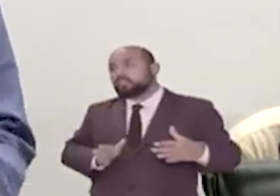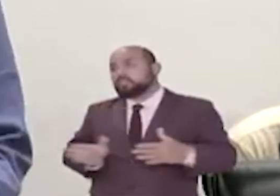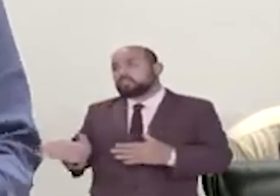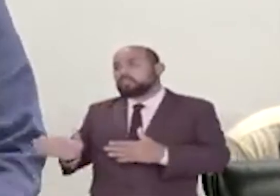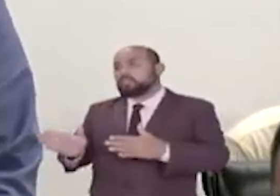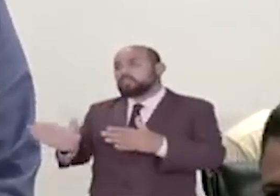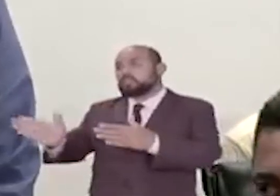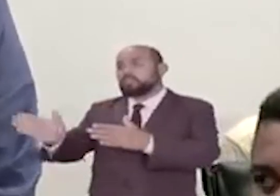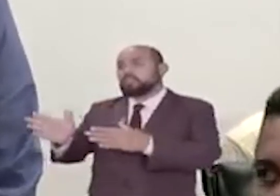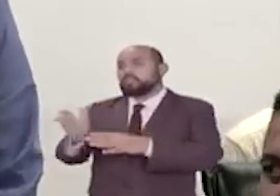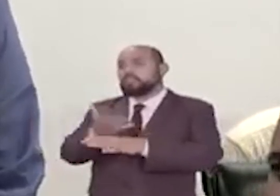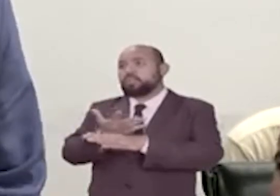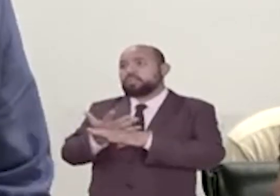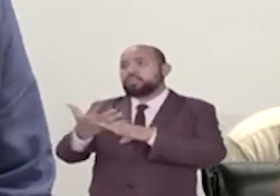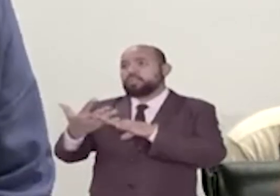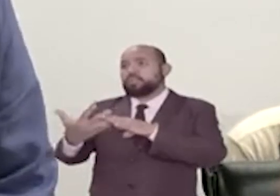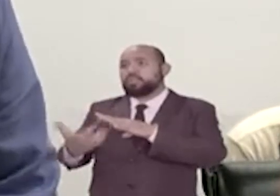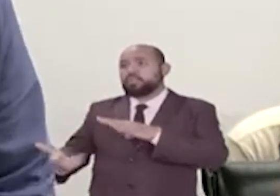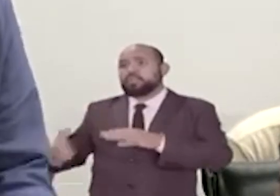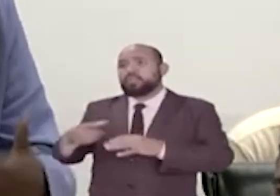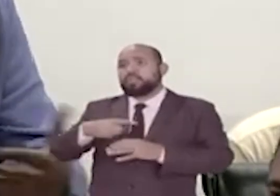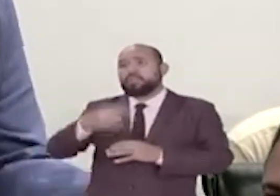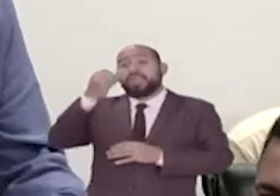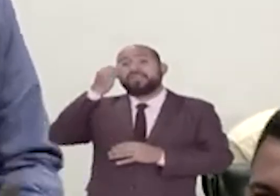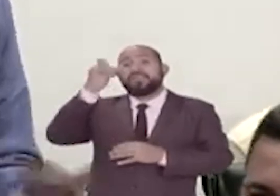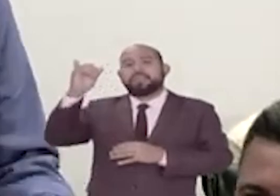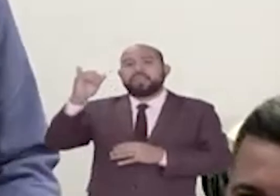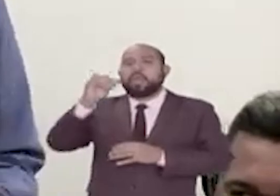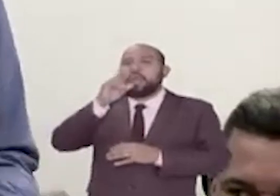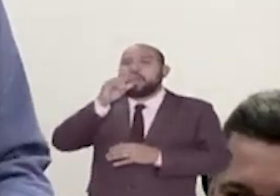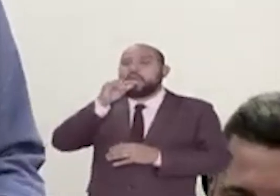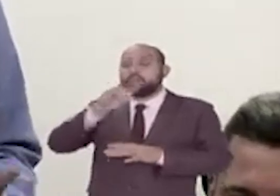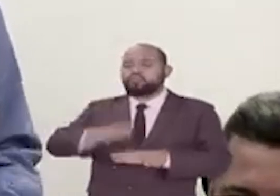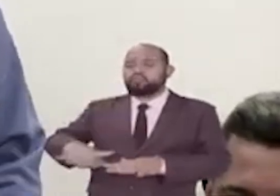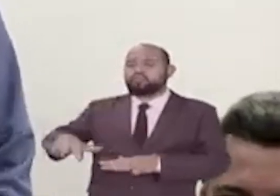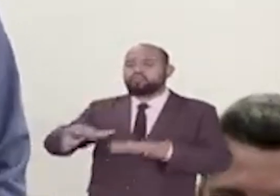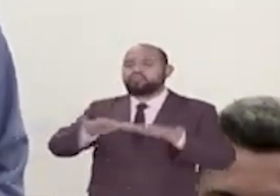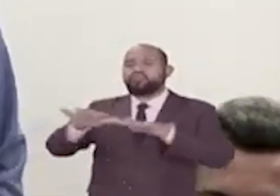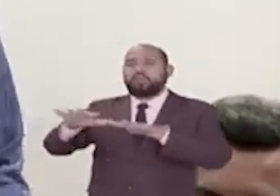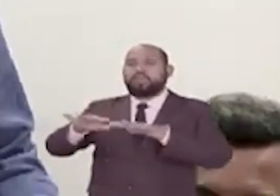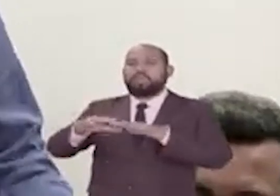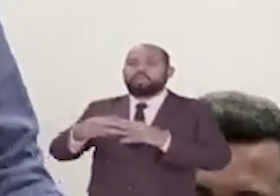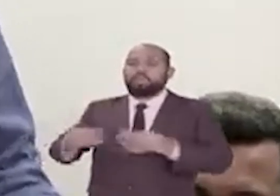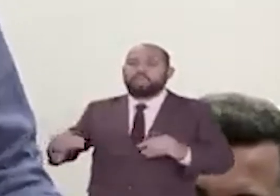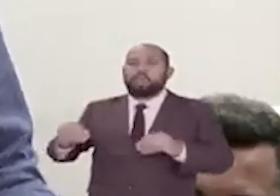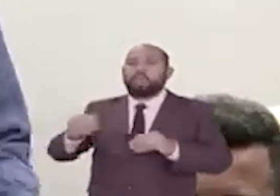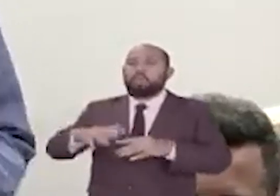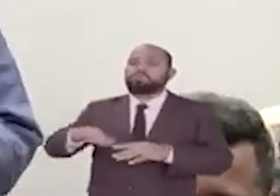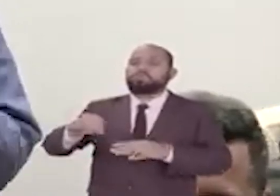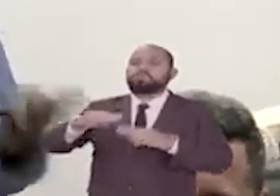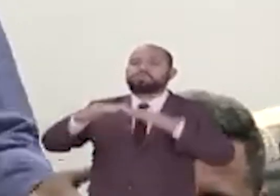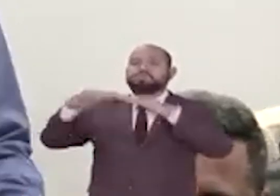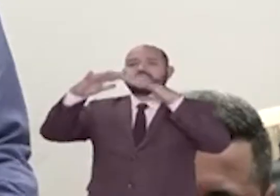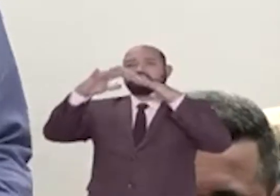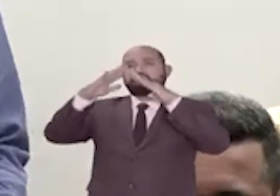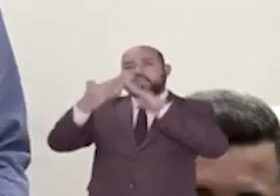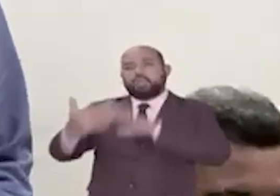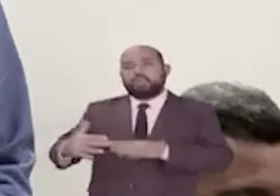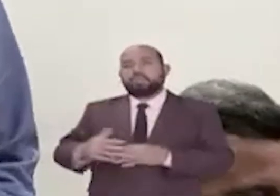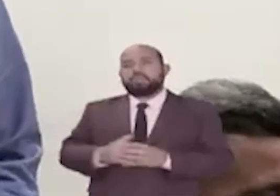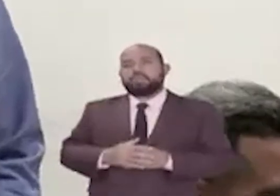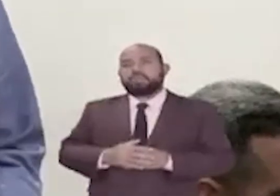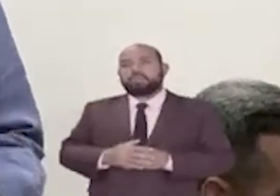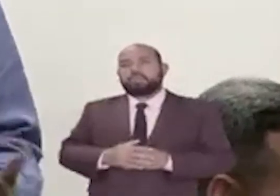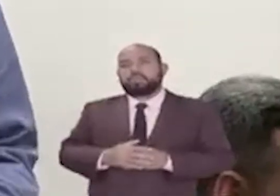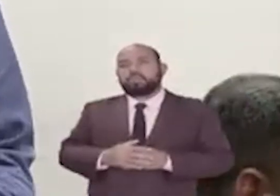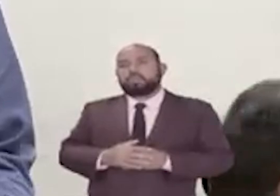que encharque, né, o asfalto e isso cause o alagamento. Então, todo esse projeto ele é